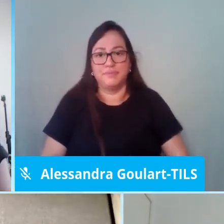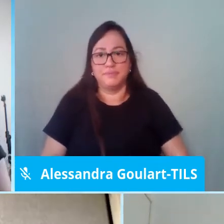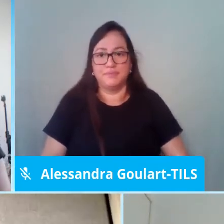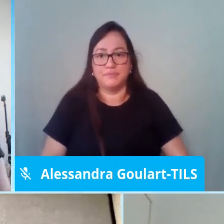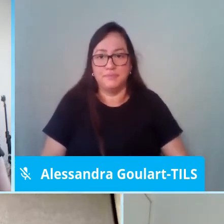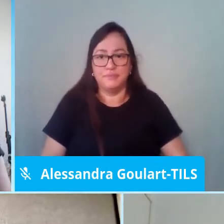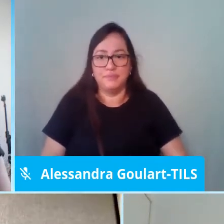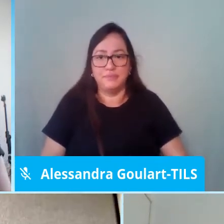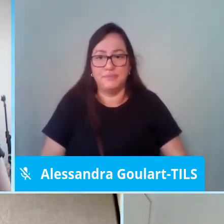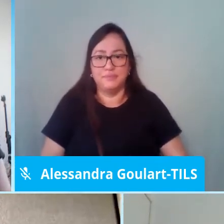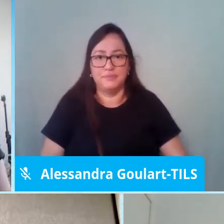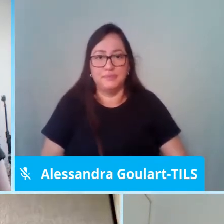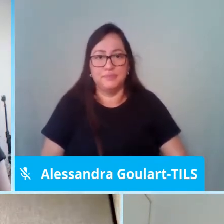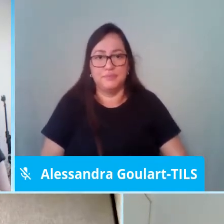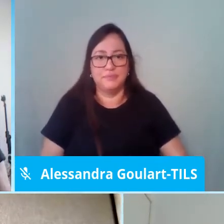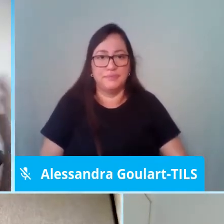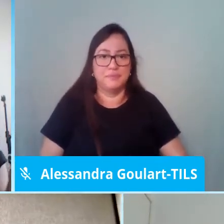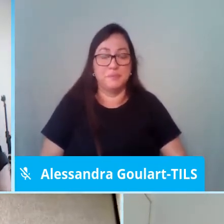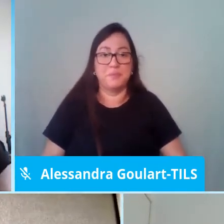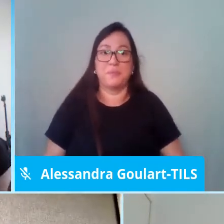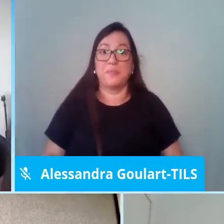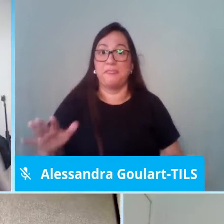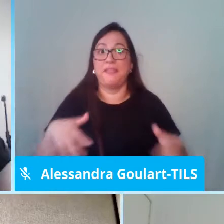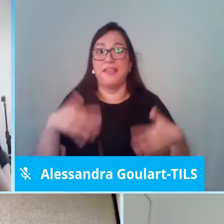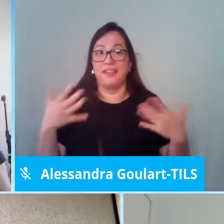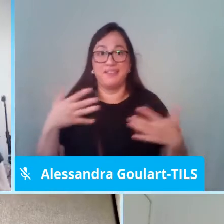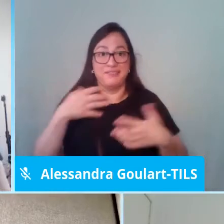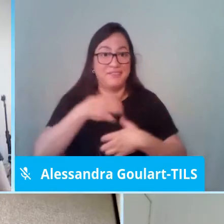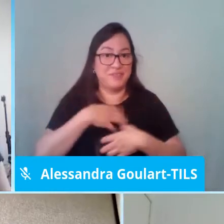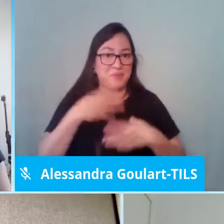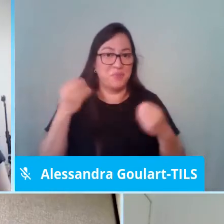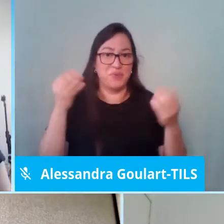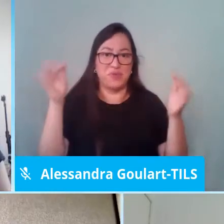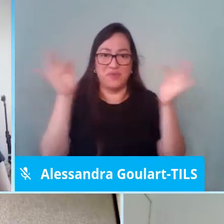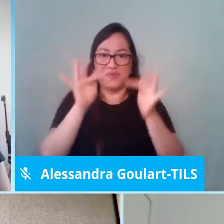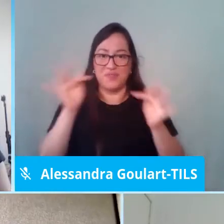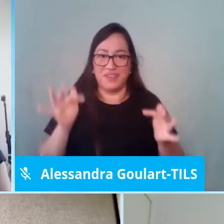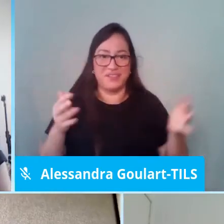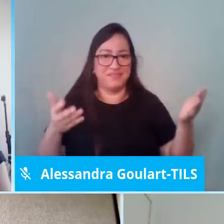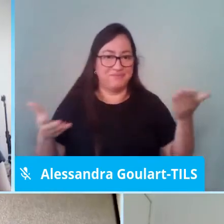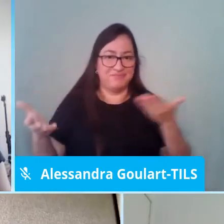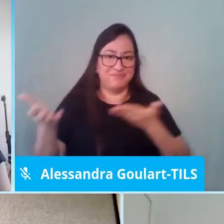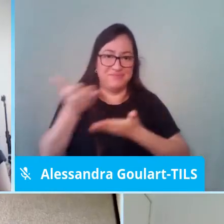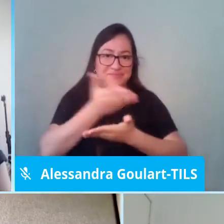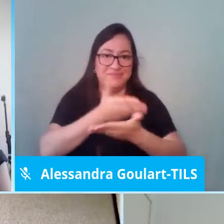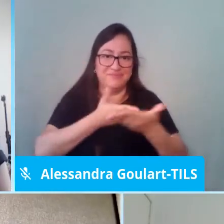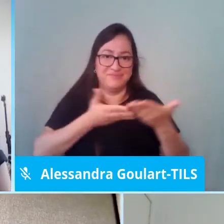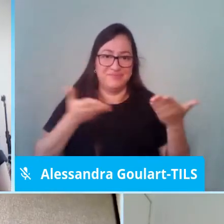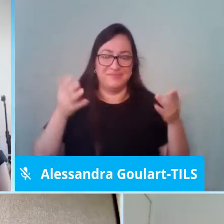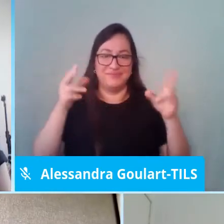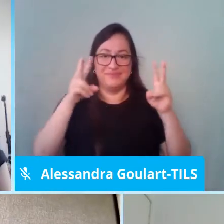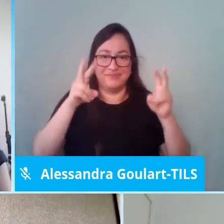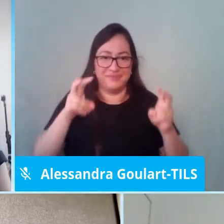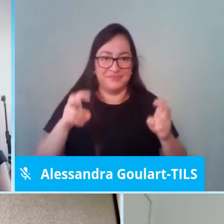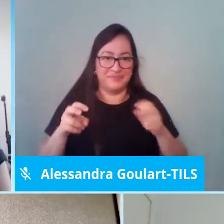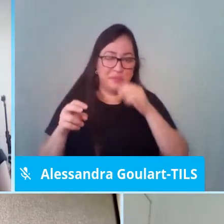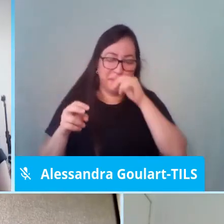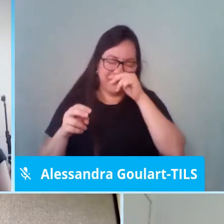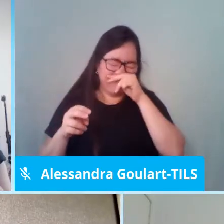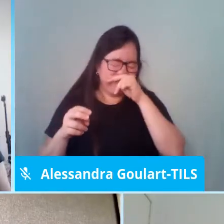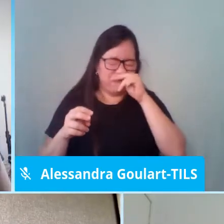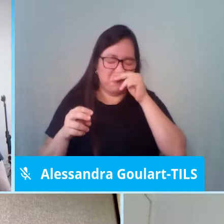Então, gente, eu tô muito feliz, assim, da gente estar compartilhando todas essas coisas. Eu acho que cada